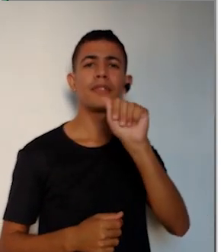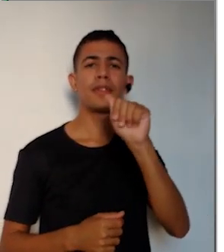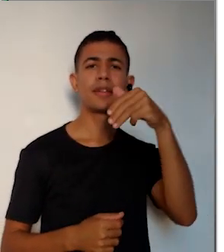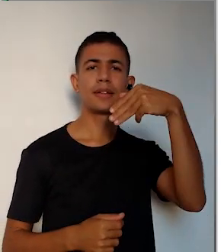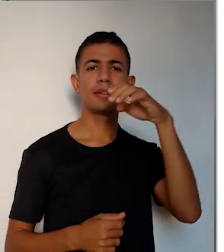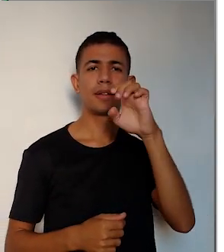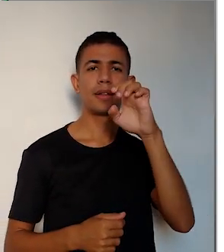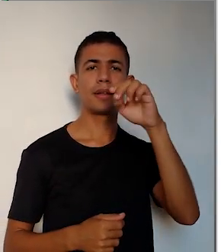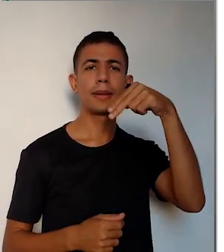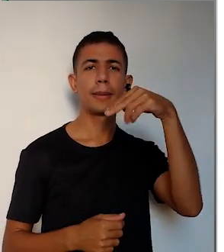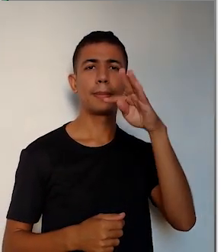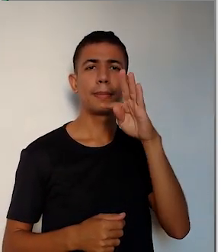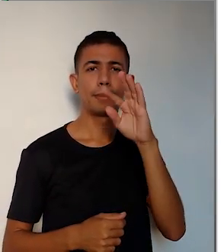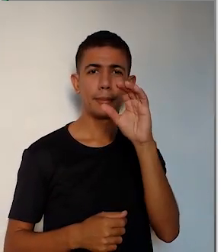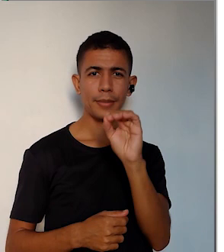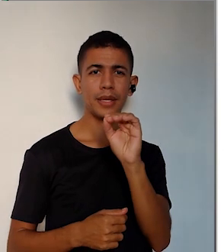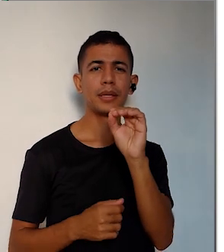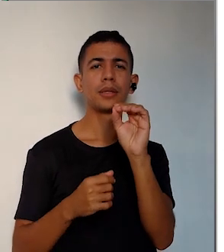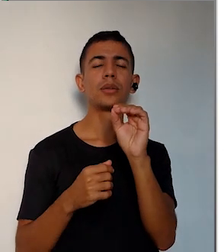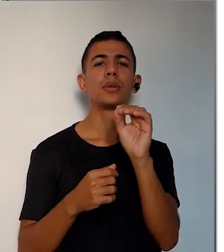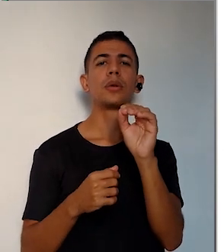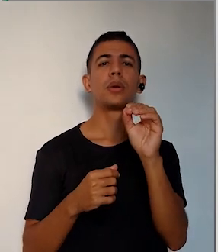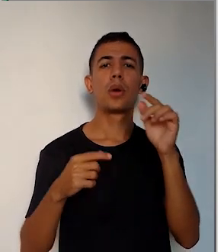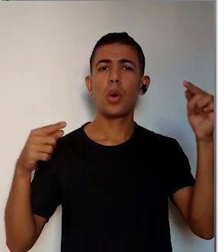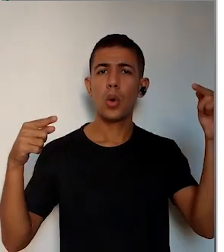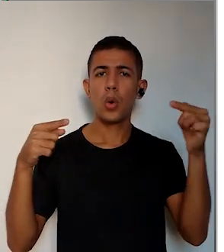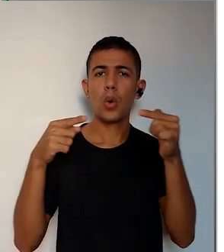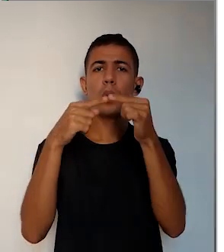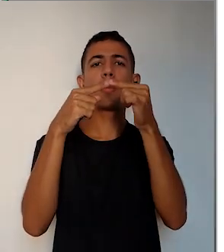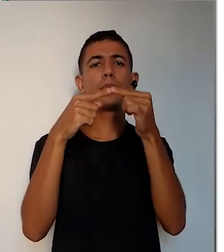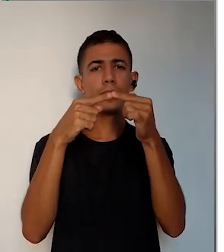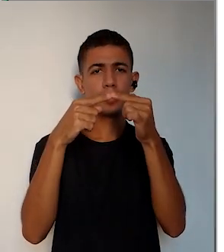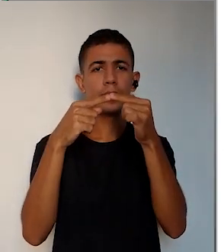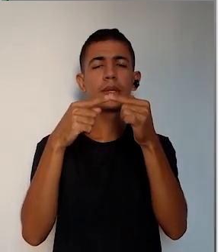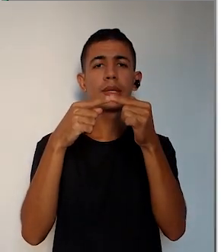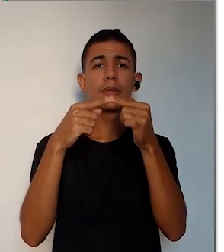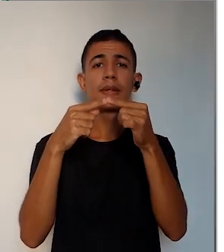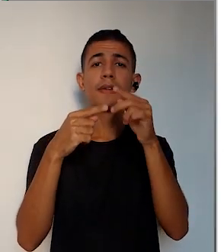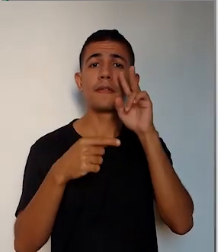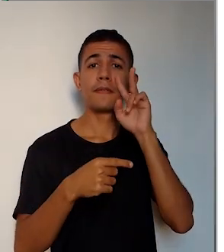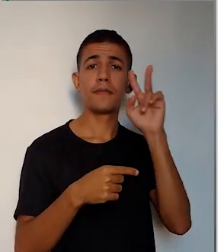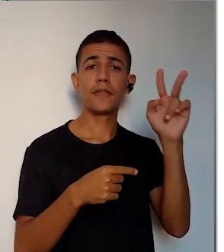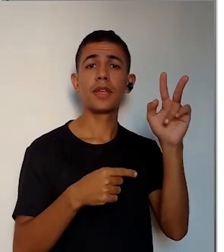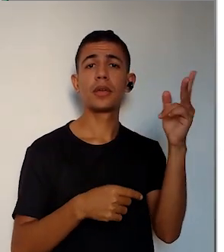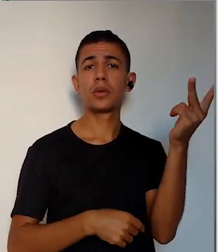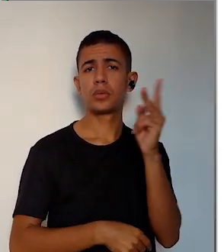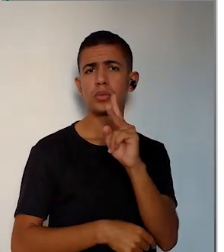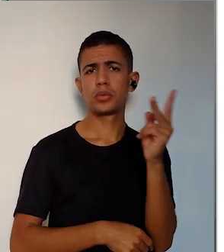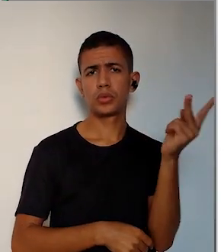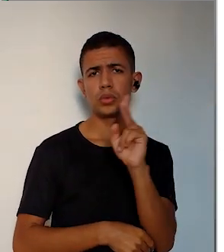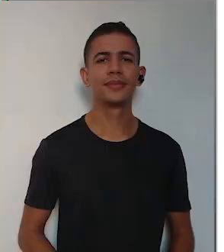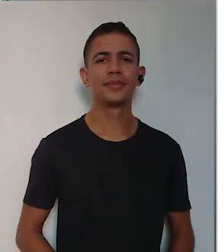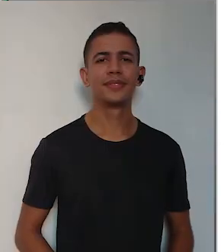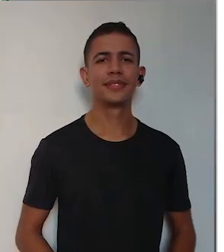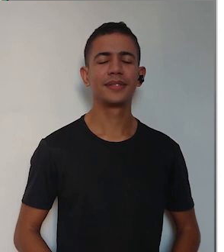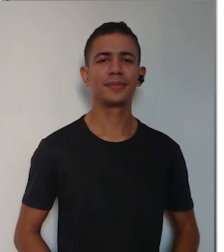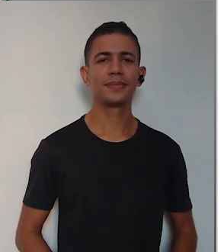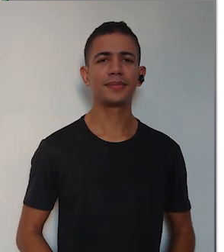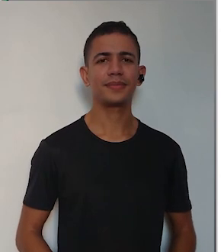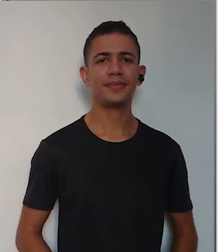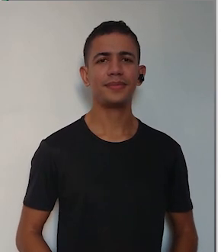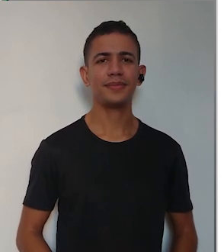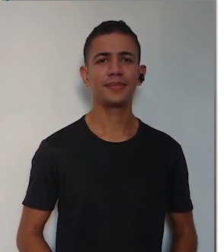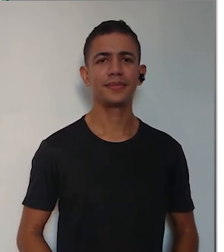filamento espesso pela miosina, de mesmo modo que foi visto para ambos